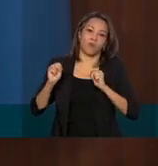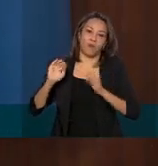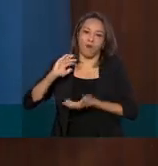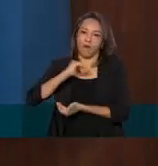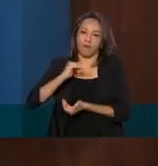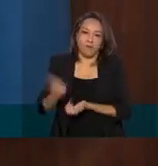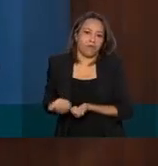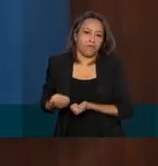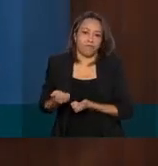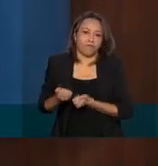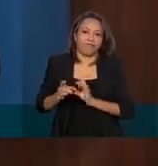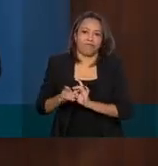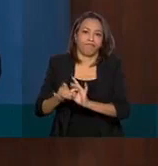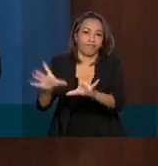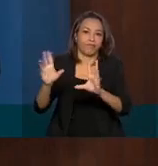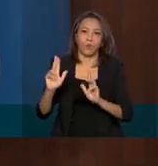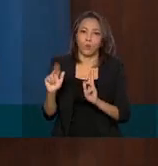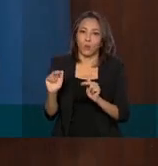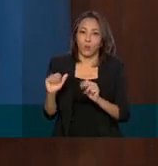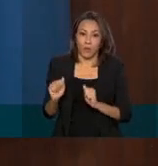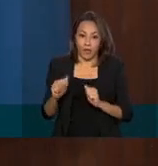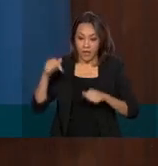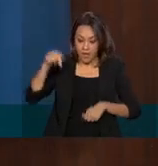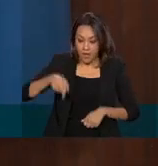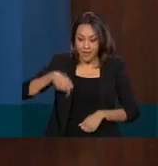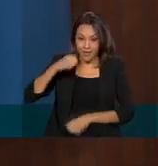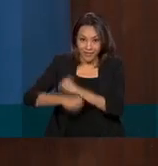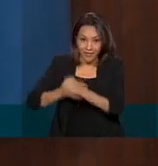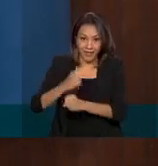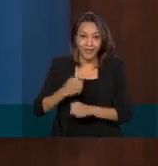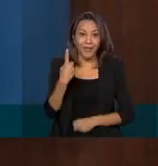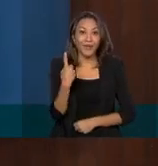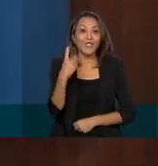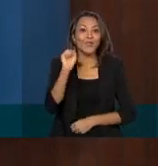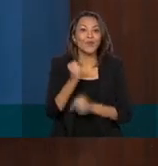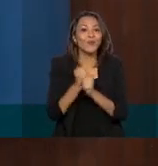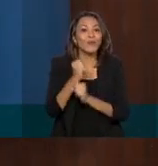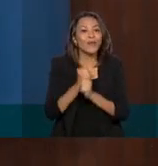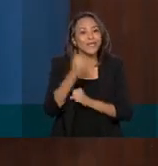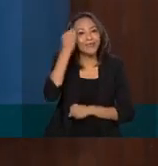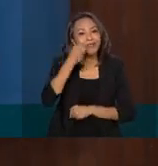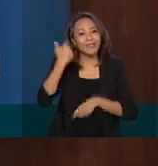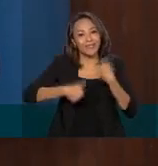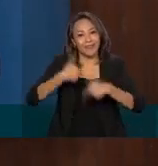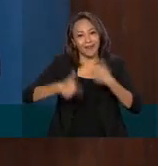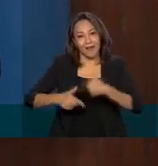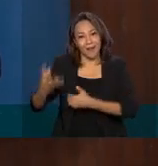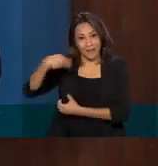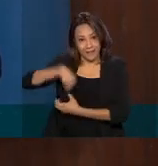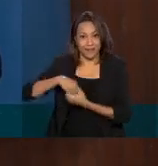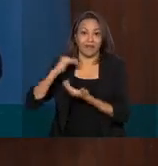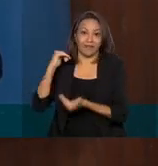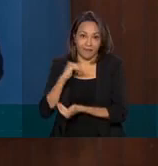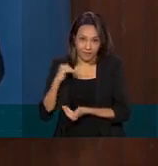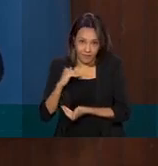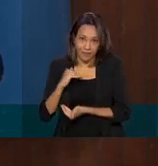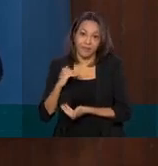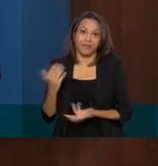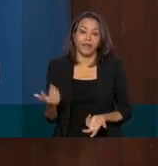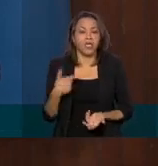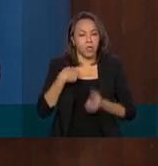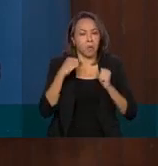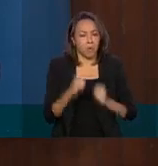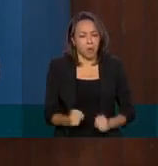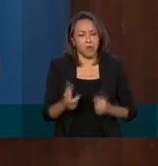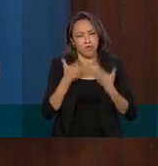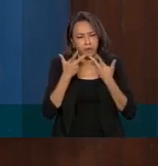Aliás, esse ano eu faço 18 anos como servidor aqui da agência e posso afirmar